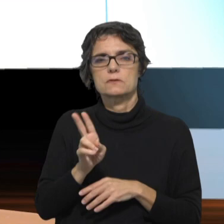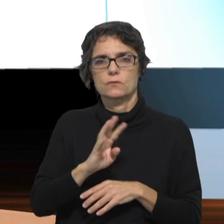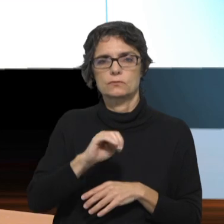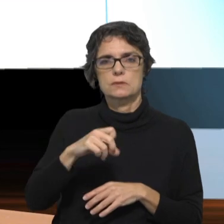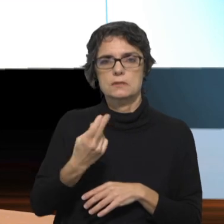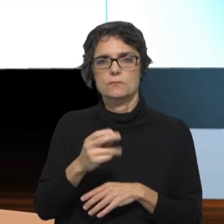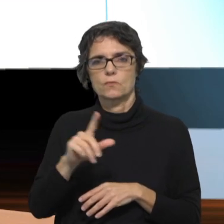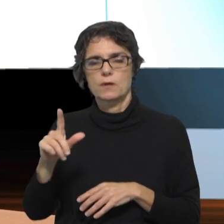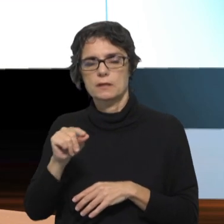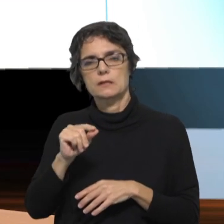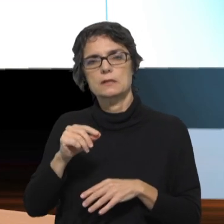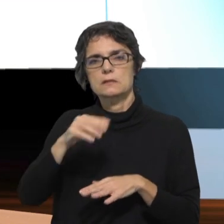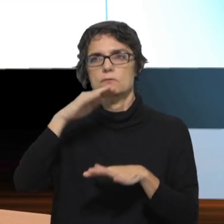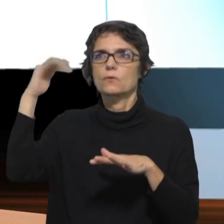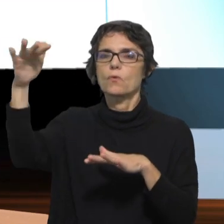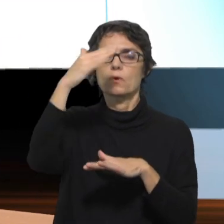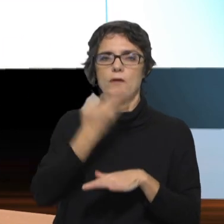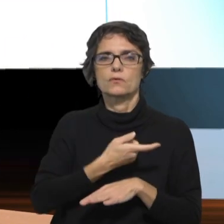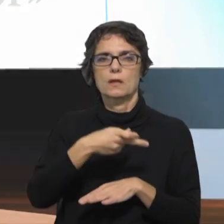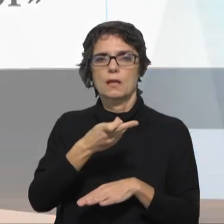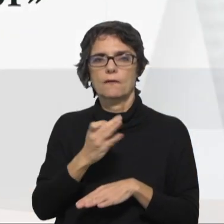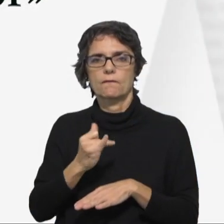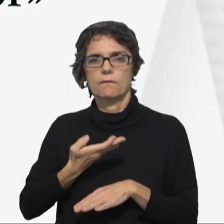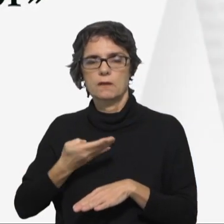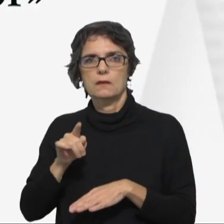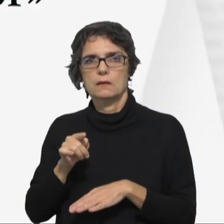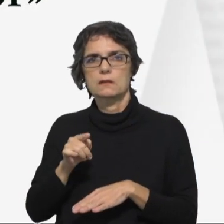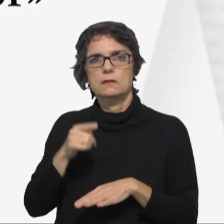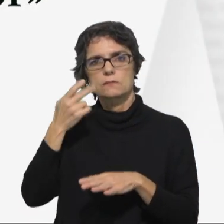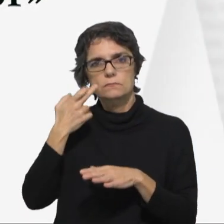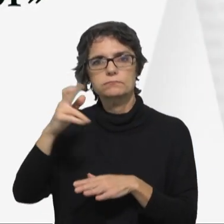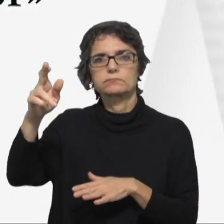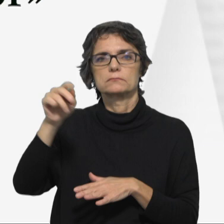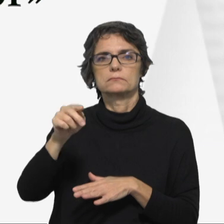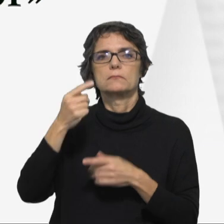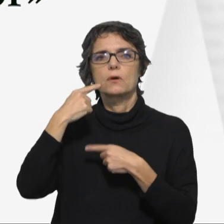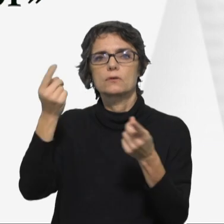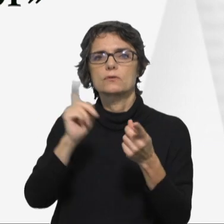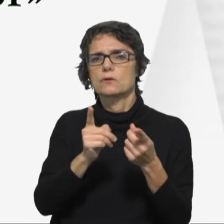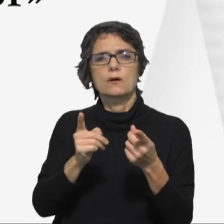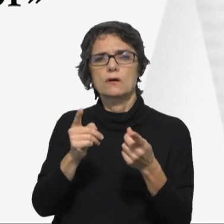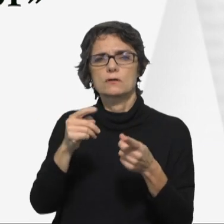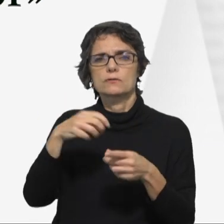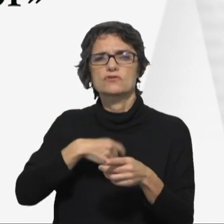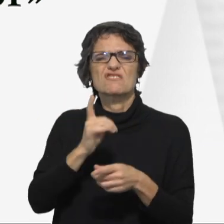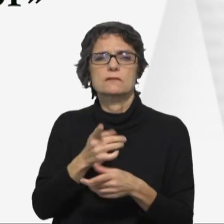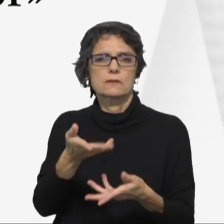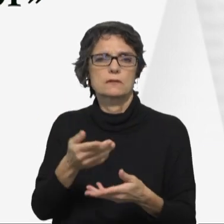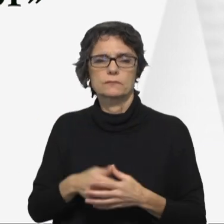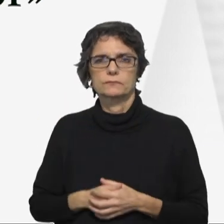no reino de David, que permanecerá eternamente. Enfim, que anúncios também está aqui a ser feito através de